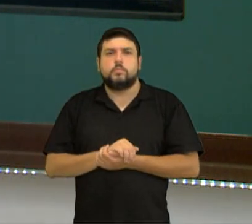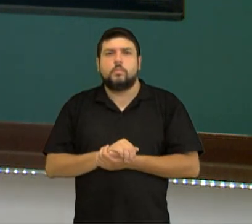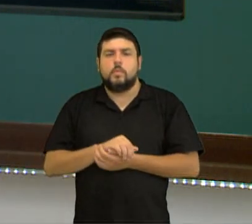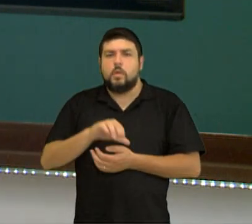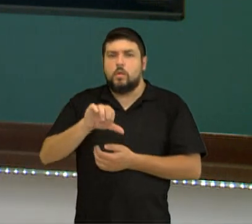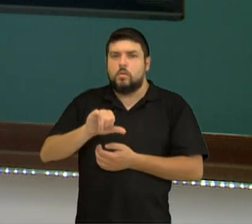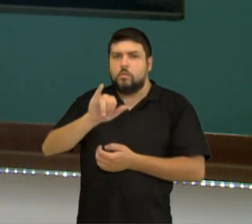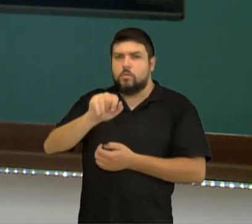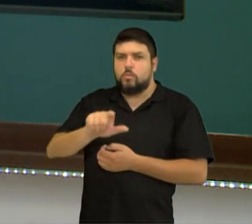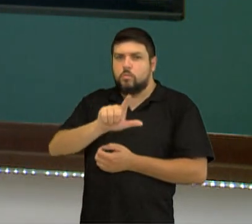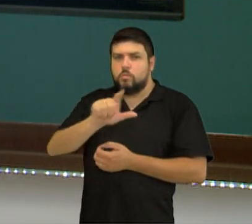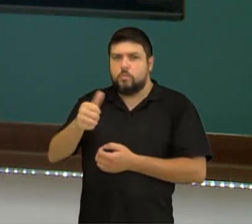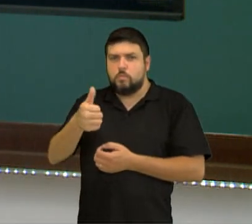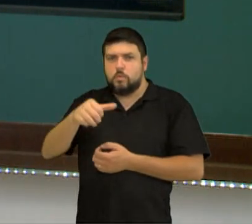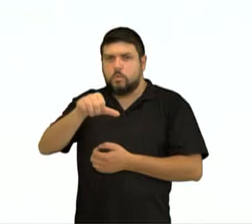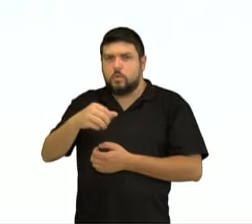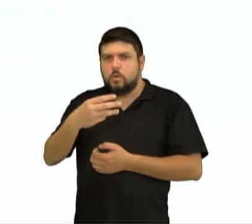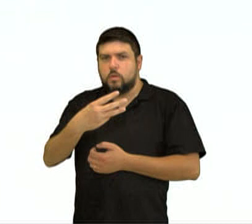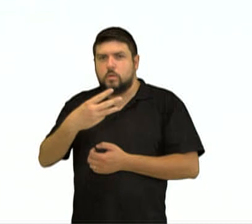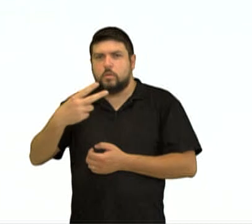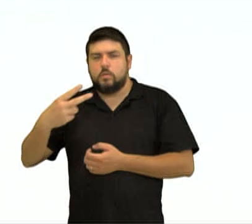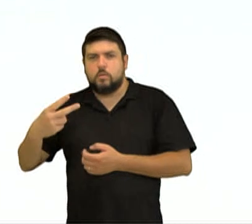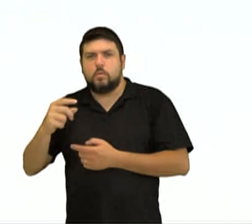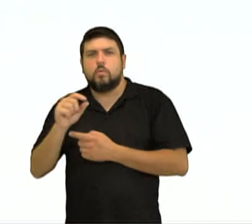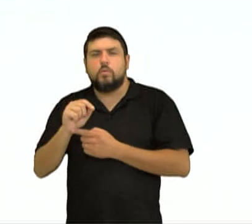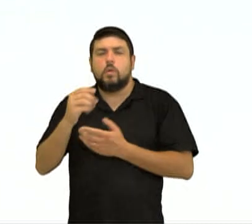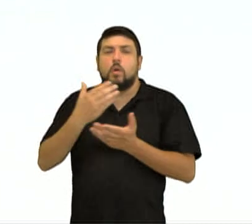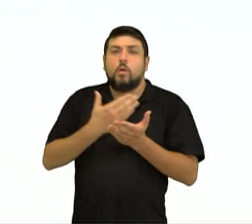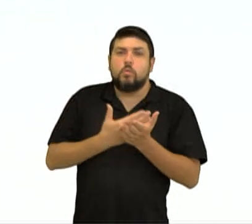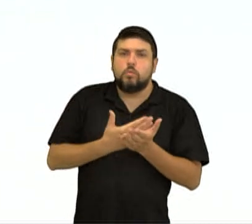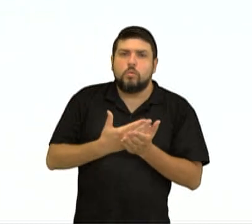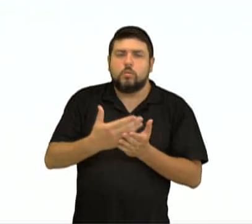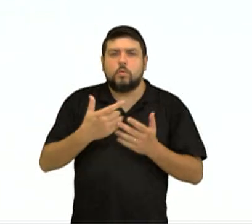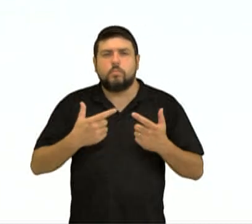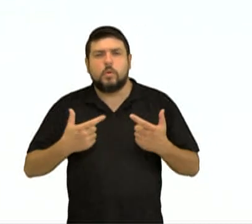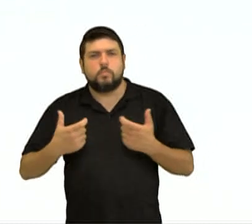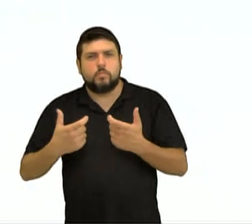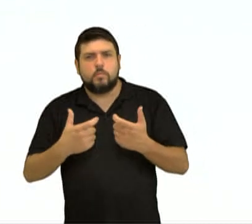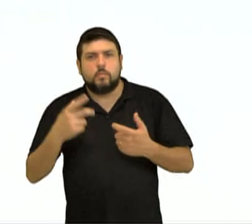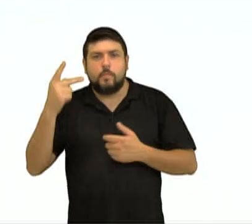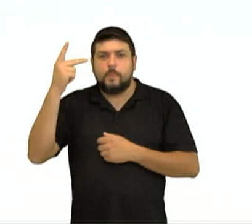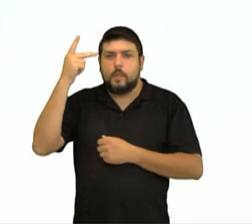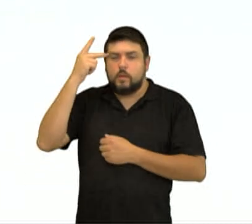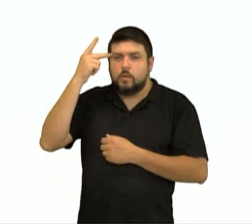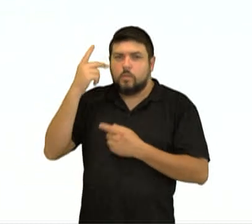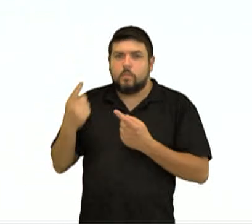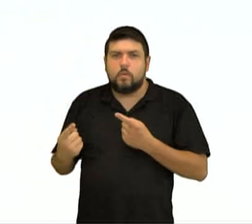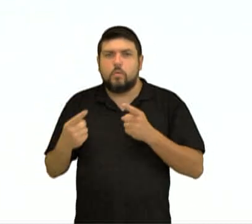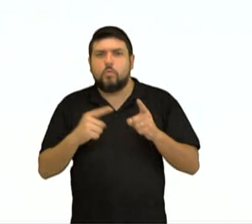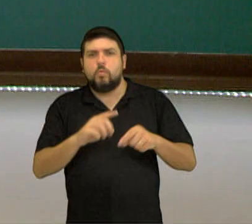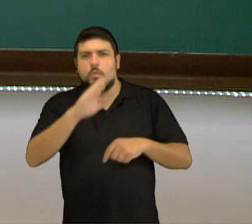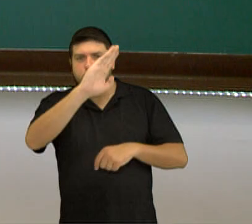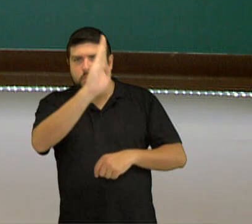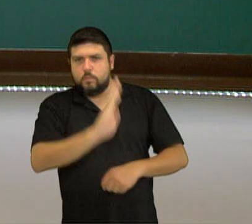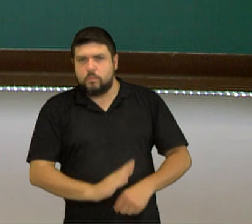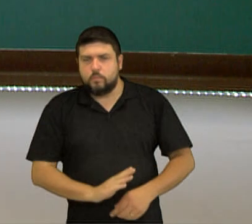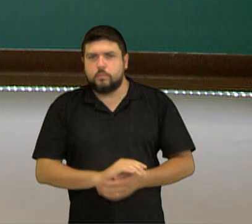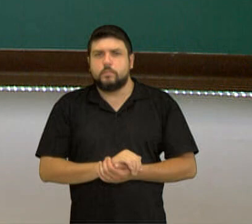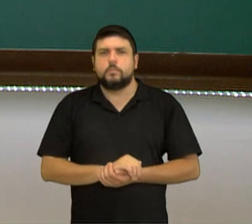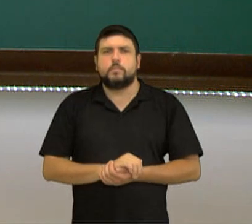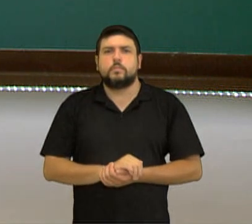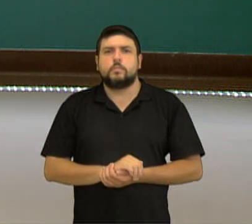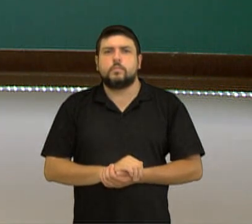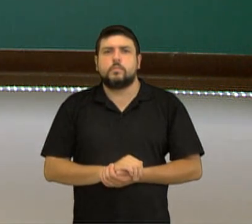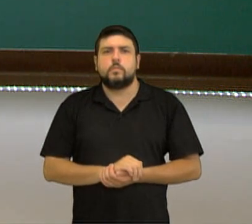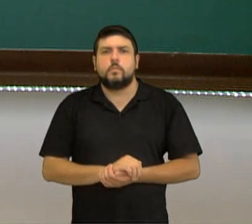de julho de 1932, começou então essa guerra de São Paulo contra o Brasil. Os paulistas